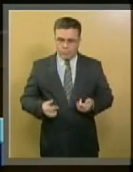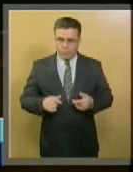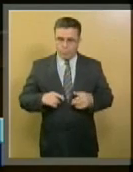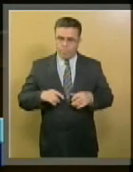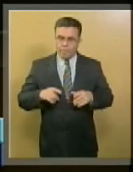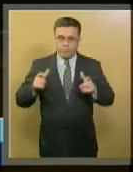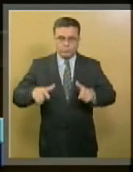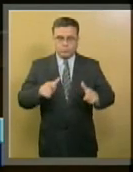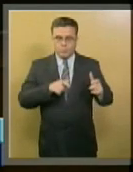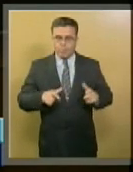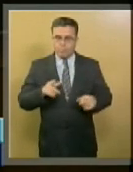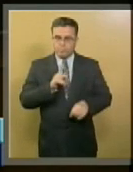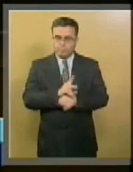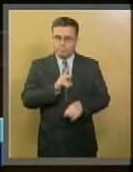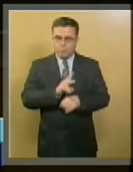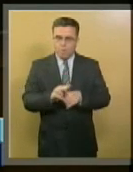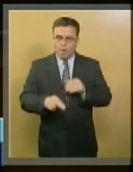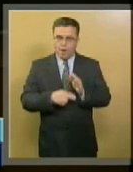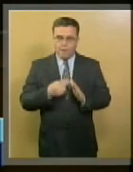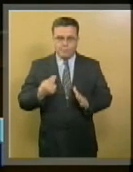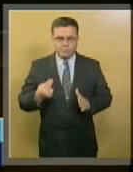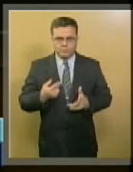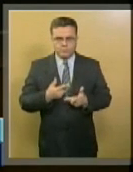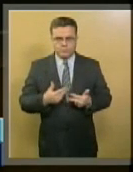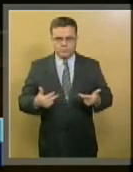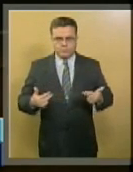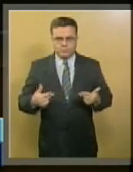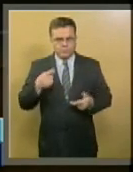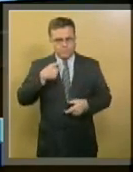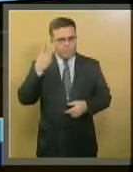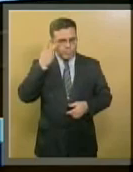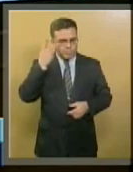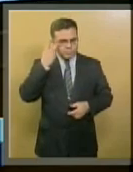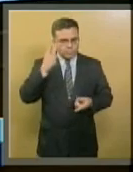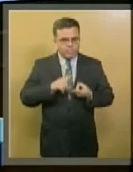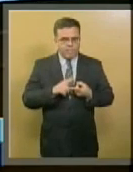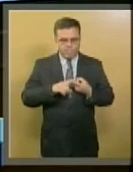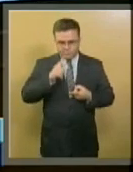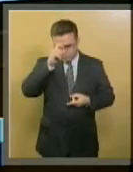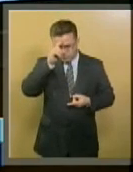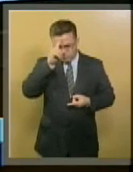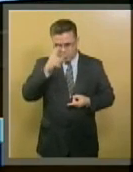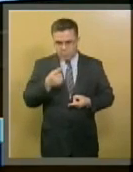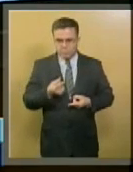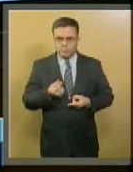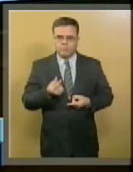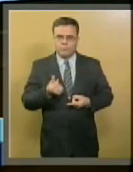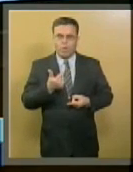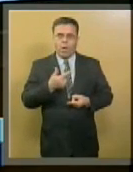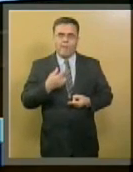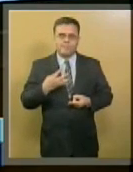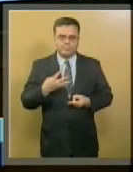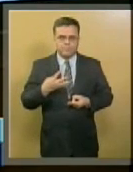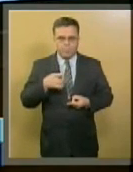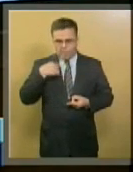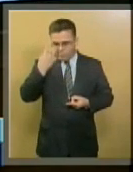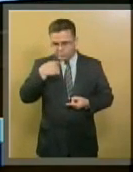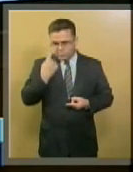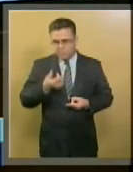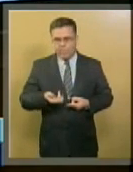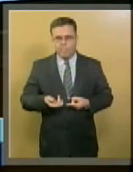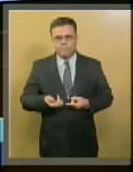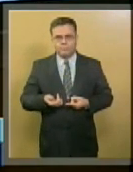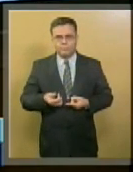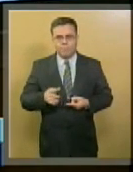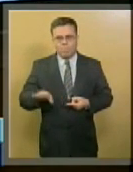de atendimento para esterilização de animais em São Paulo e para o hospital é de 24 horas. Isso é o plantão do